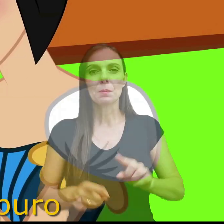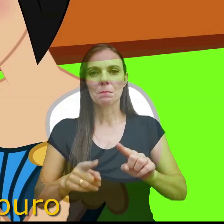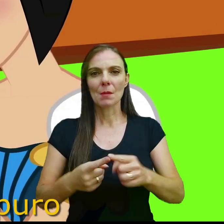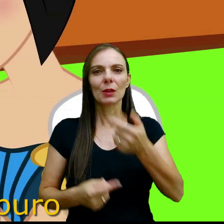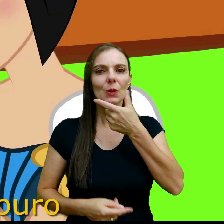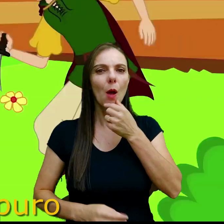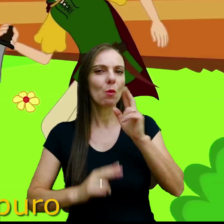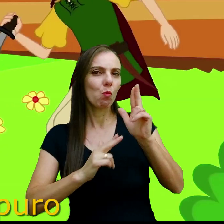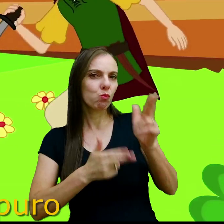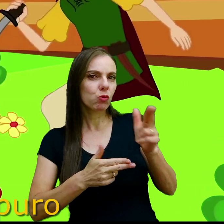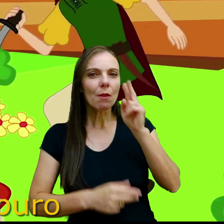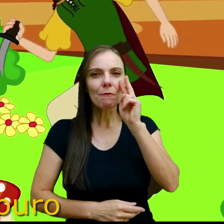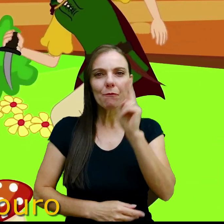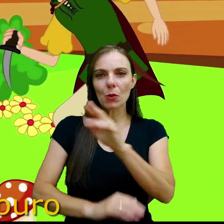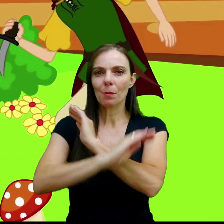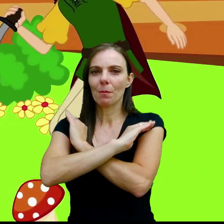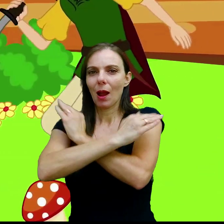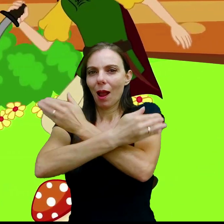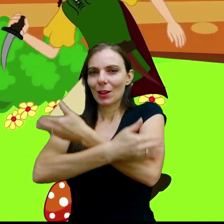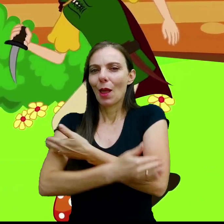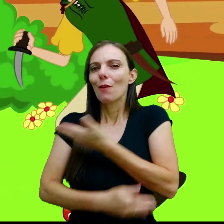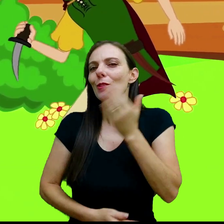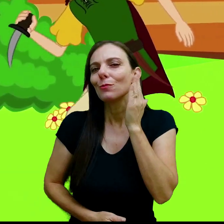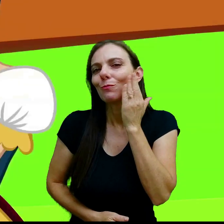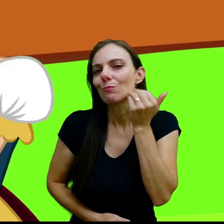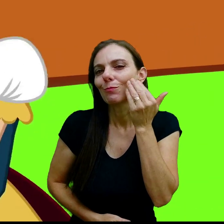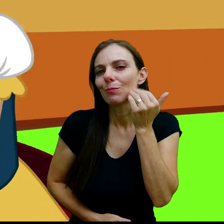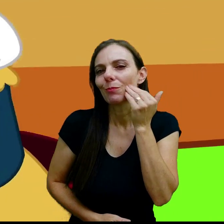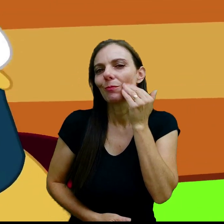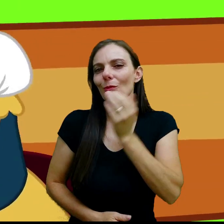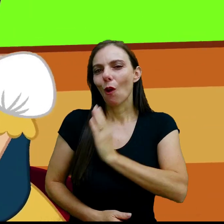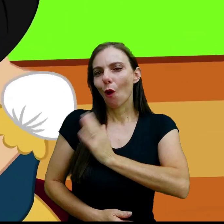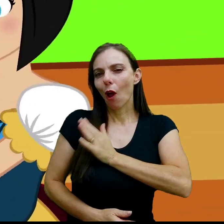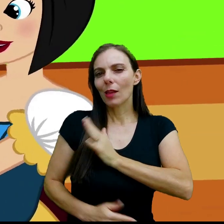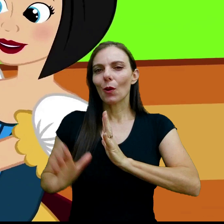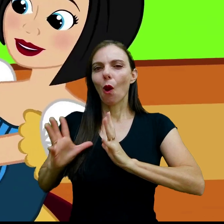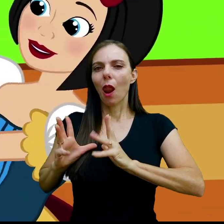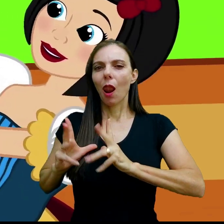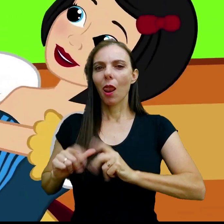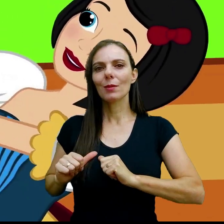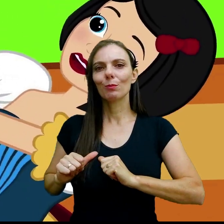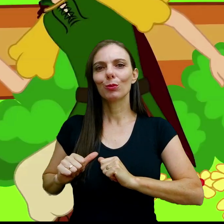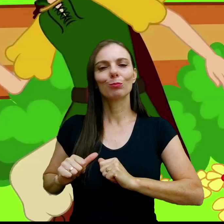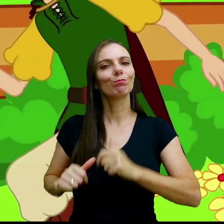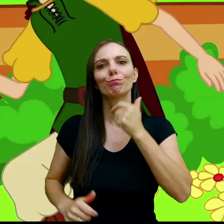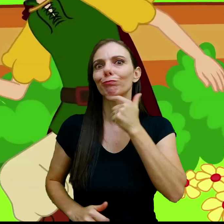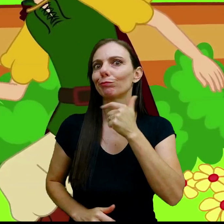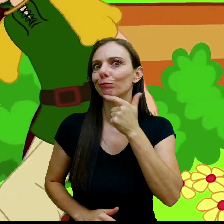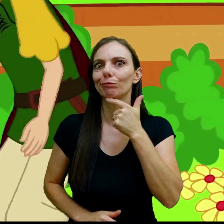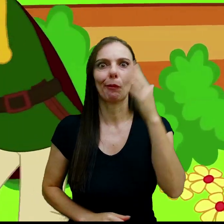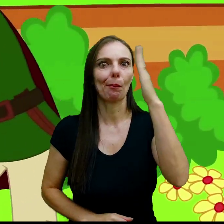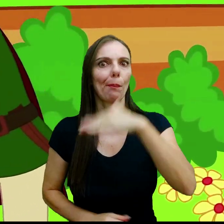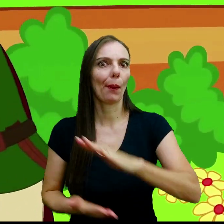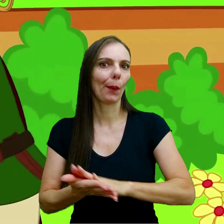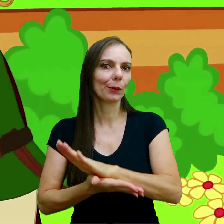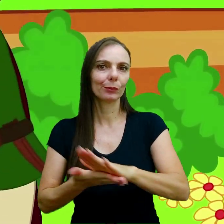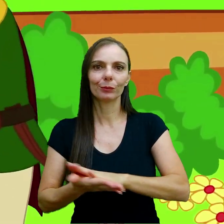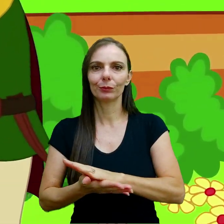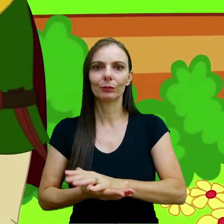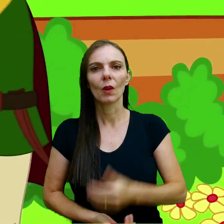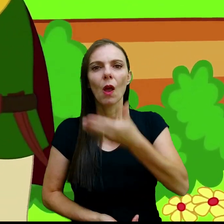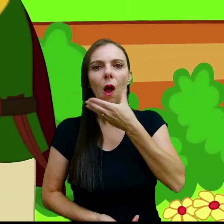Mas ao ver o coração tão puro de Branca de Neve, cheio de bondade, o caçador não conseguiu fazer nenhum mal a ela.